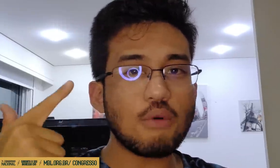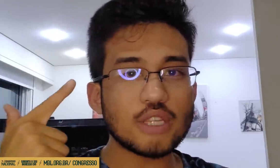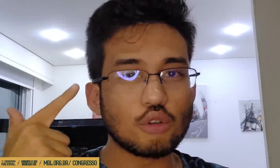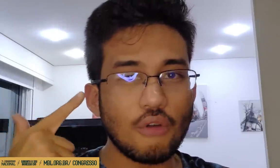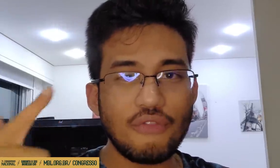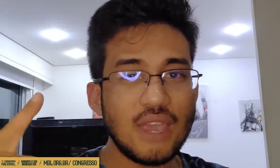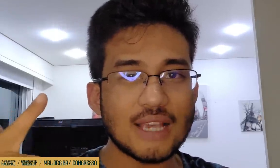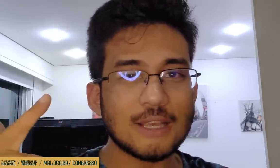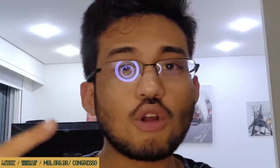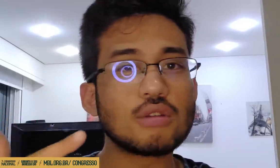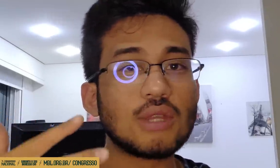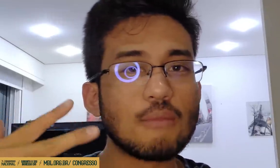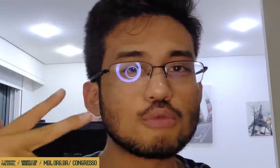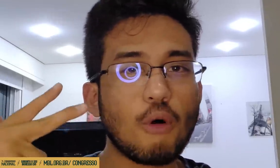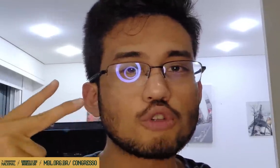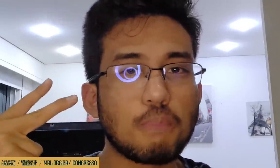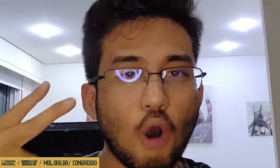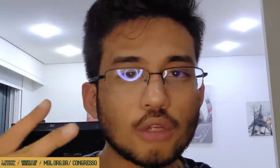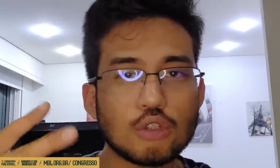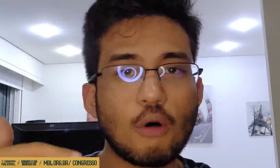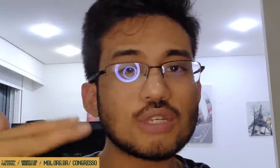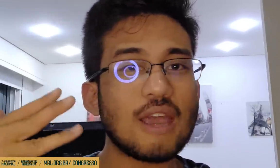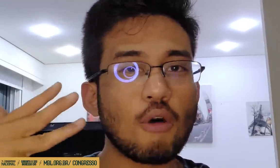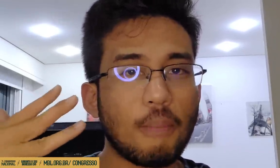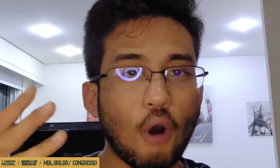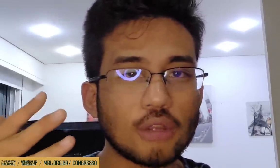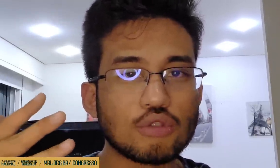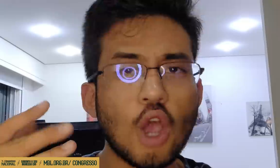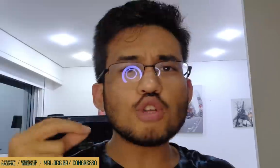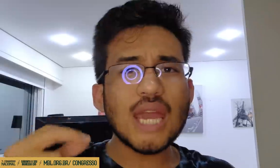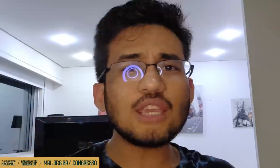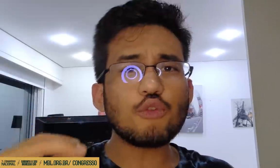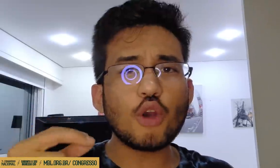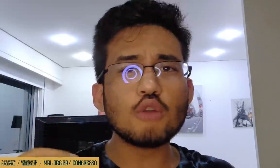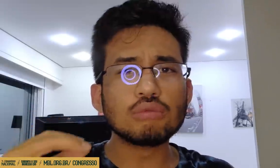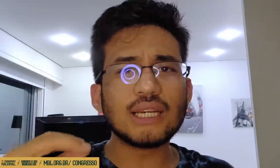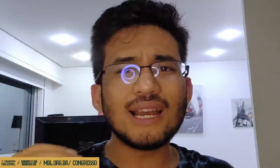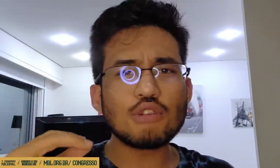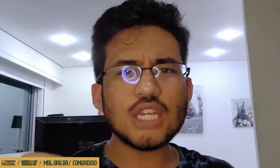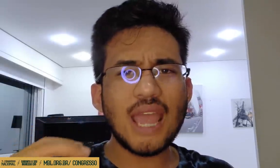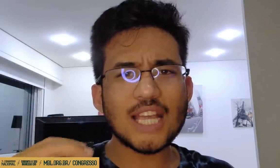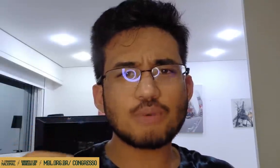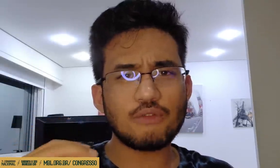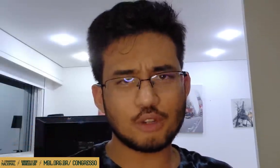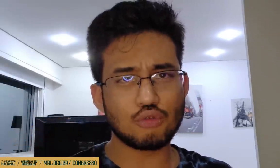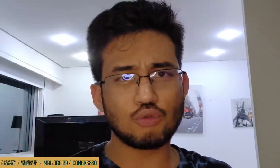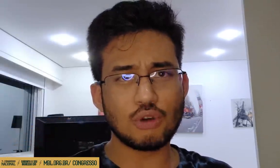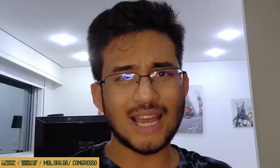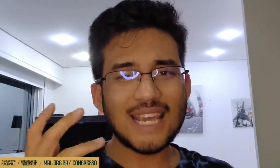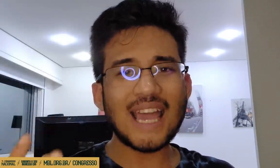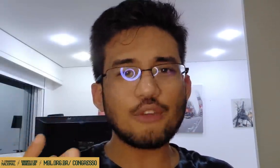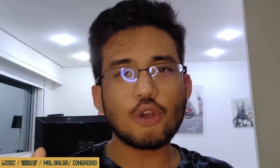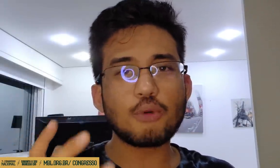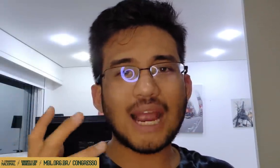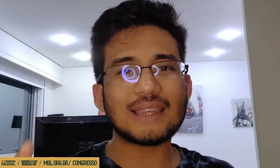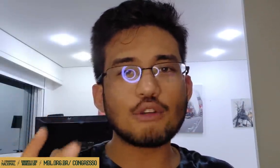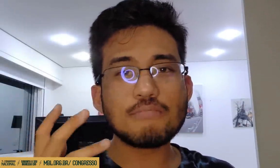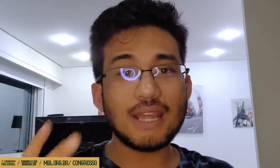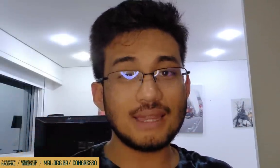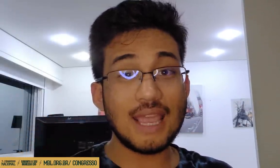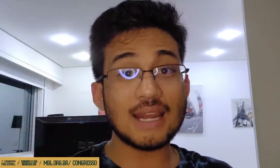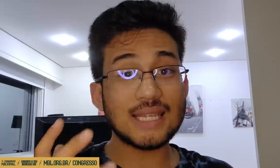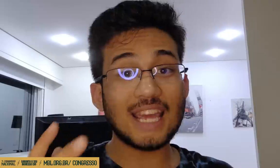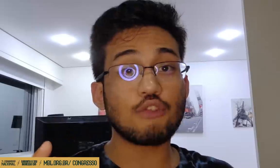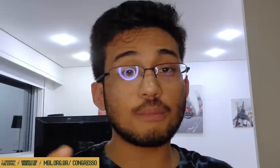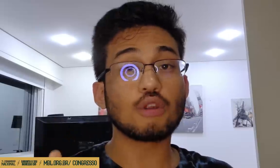gente não tem boas rodovias, se nós não temos bons portos, bons aeroportos, pra onde é que foi 1 trilhão de reais pra infraestrutura? Será que foi pro cartel